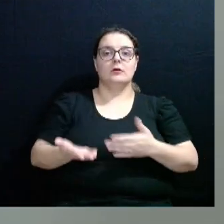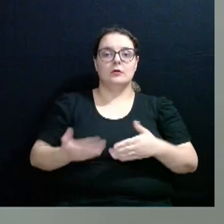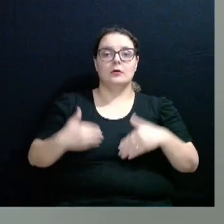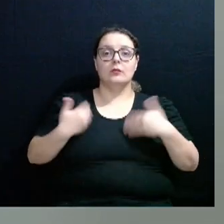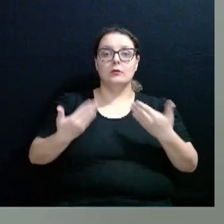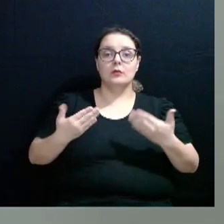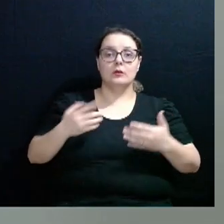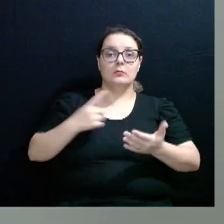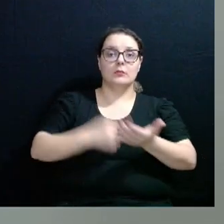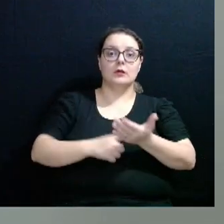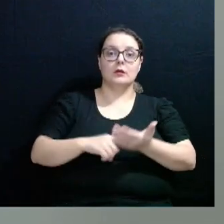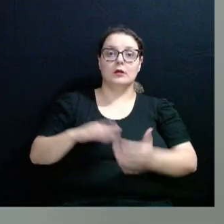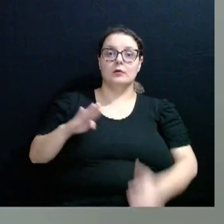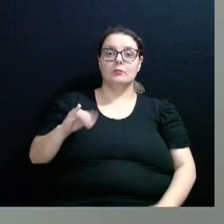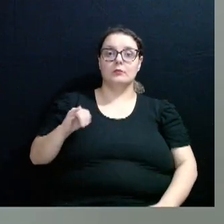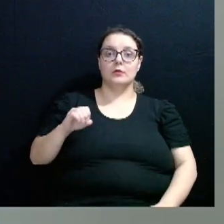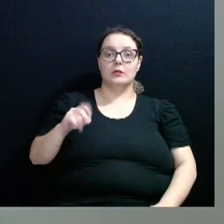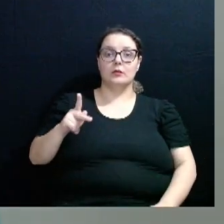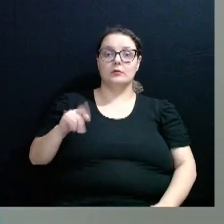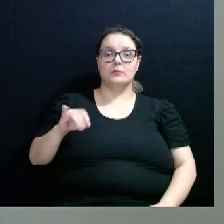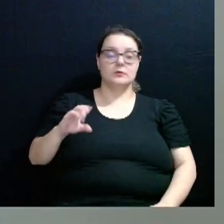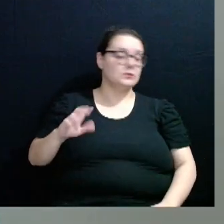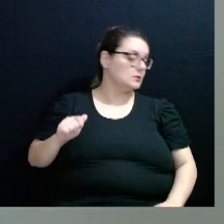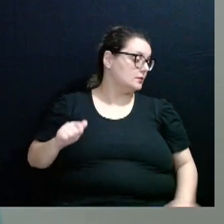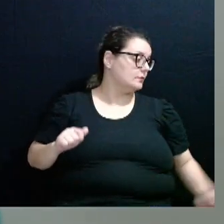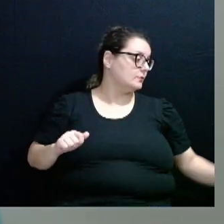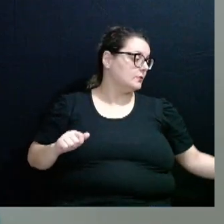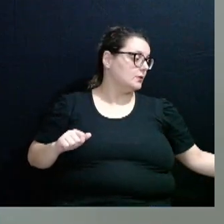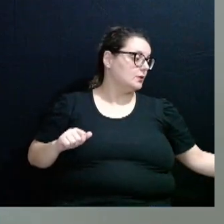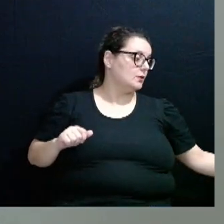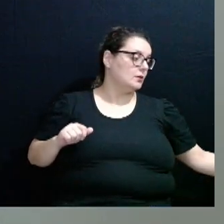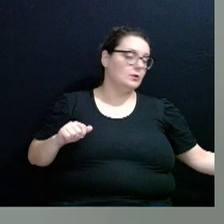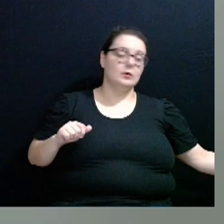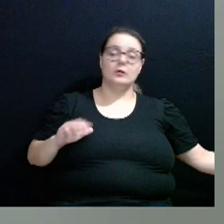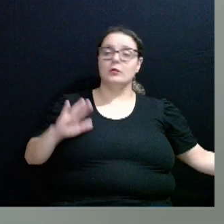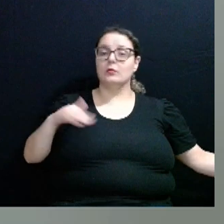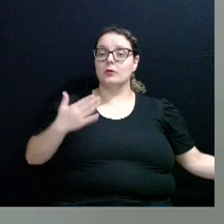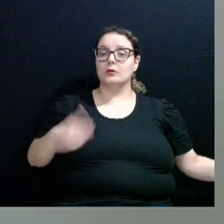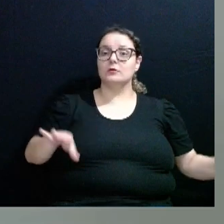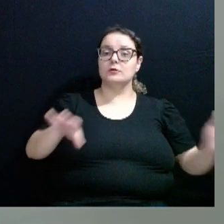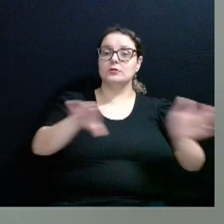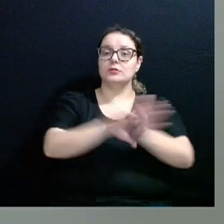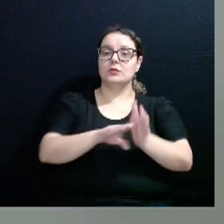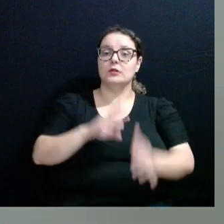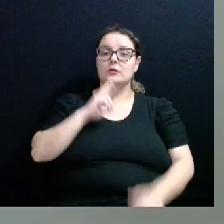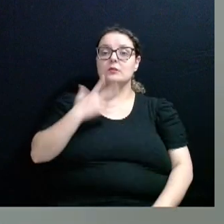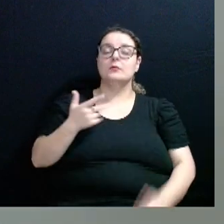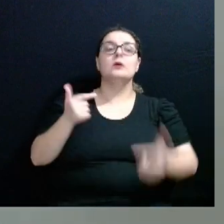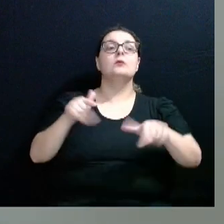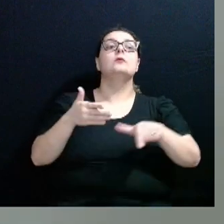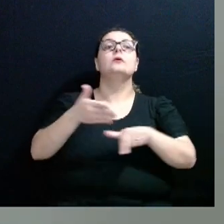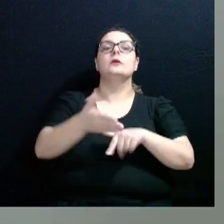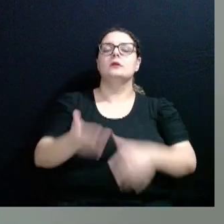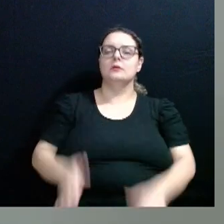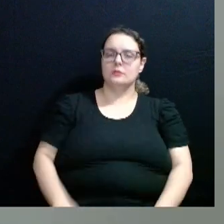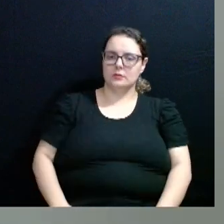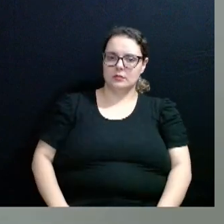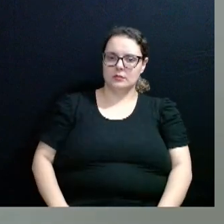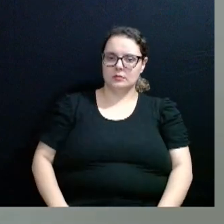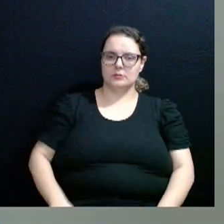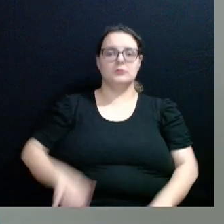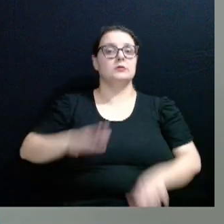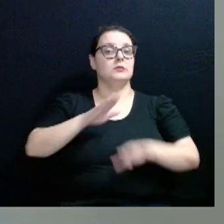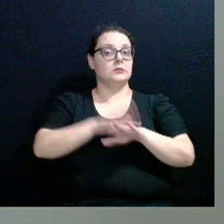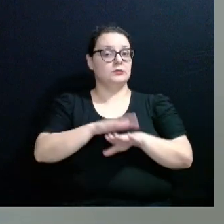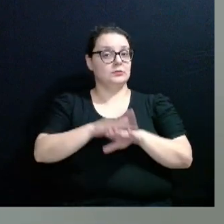essa biópsia? Quando vai chegar o resultado? E chegando o resultado, para onde ele vai ser enviado? Então, essas ações, elas são